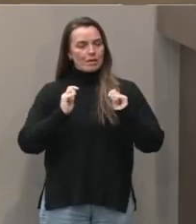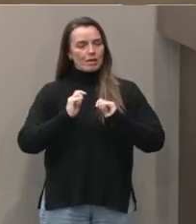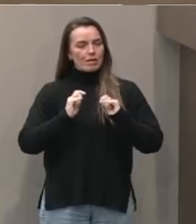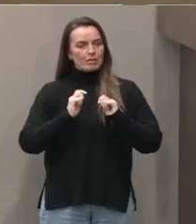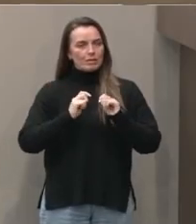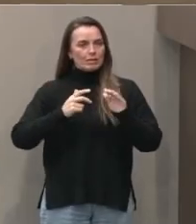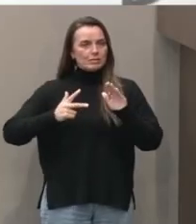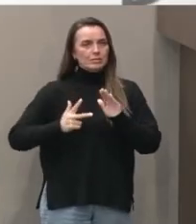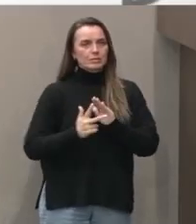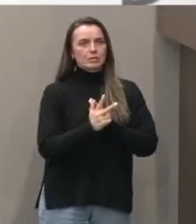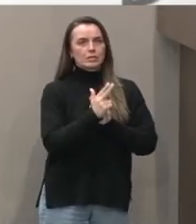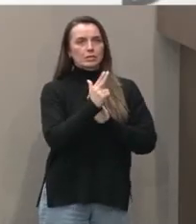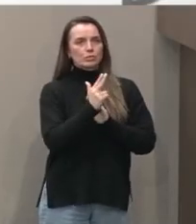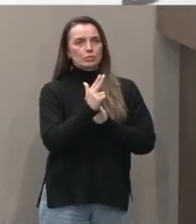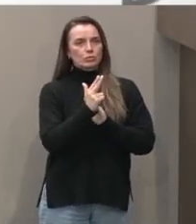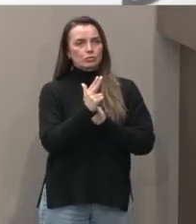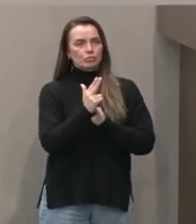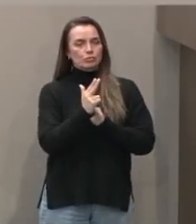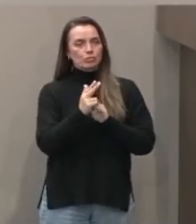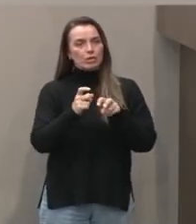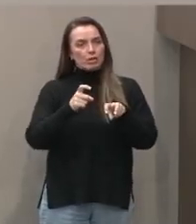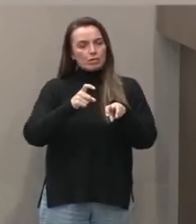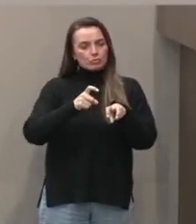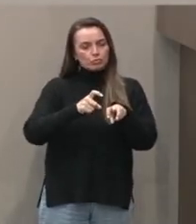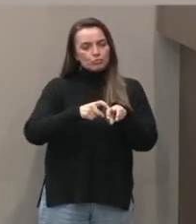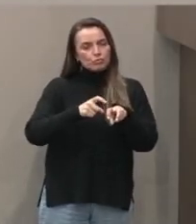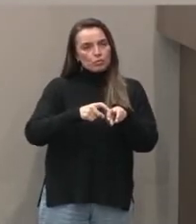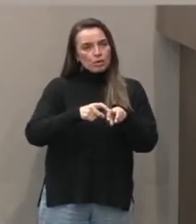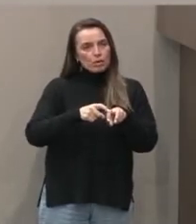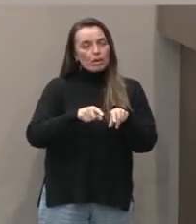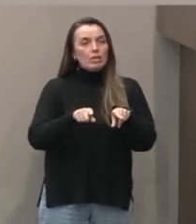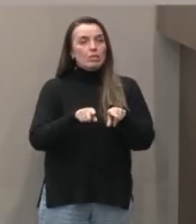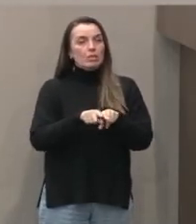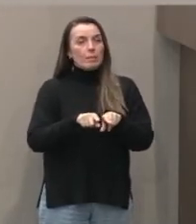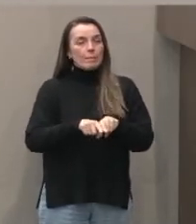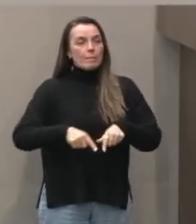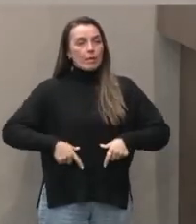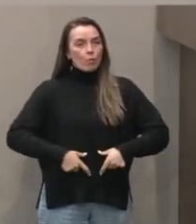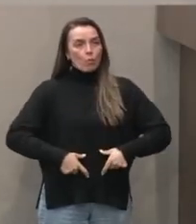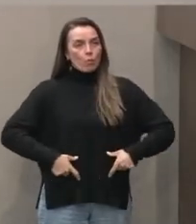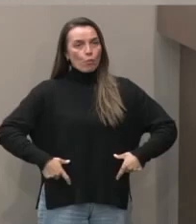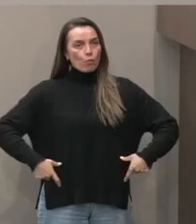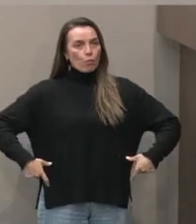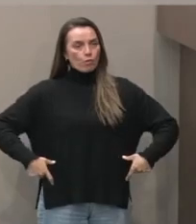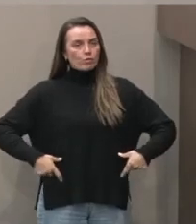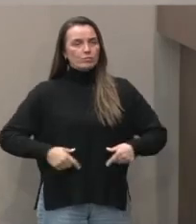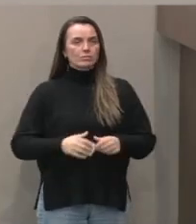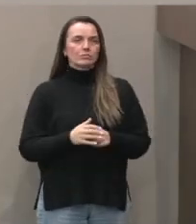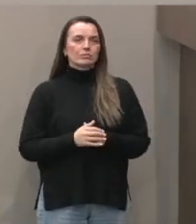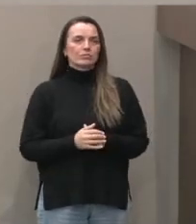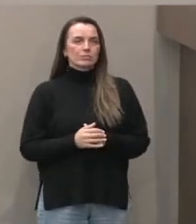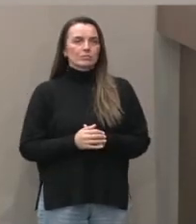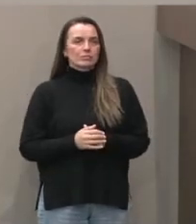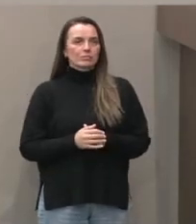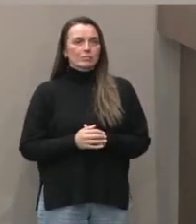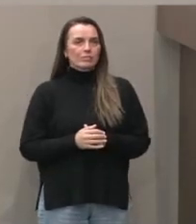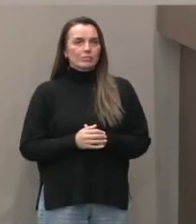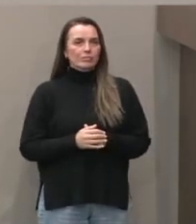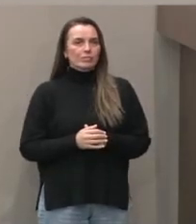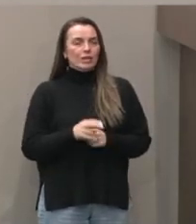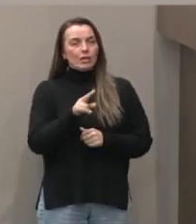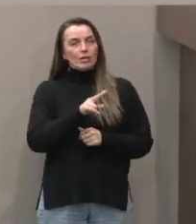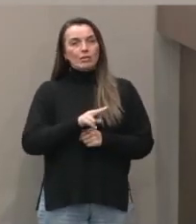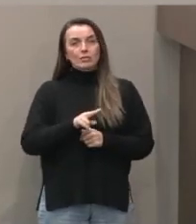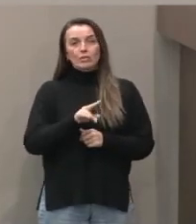alta qualidade em joelho e quadril. E saibam isso, senhores edis, apenas 19